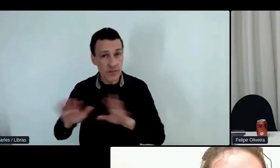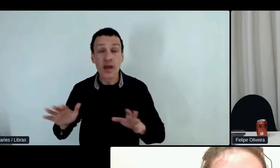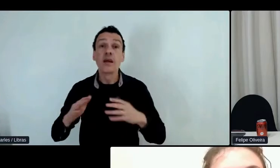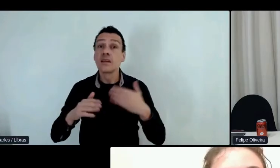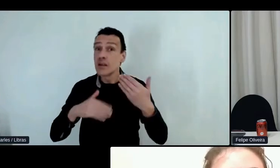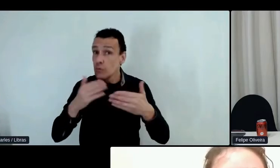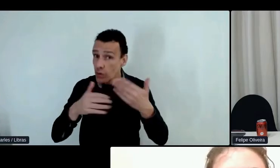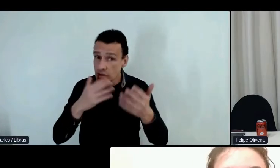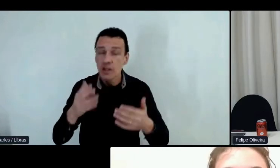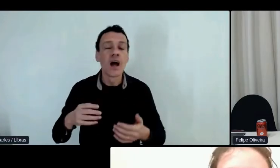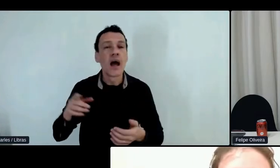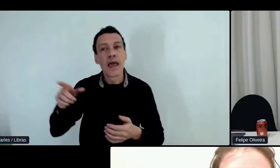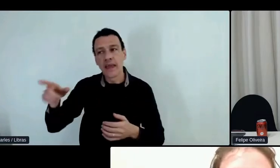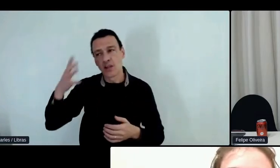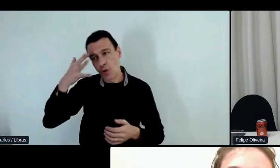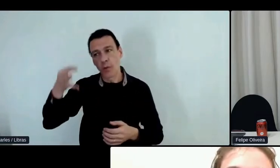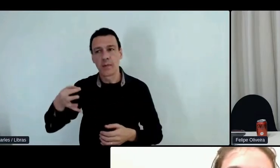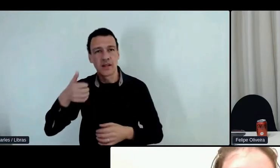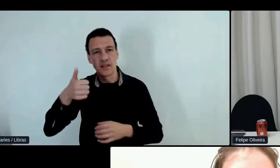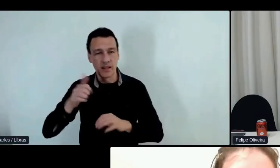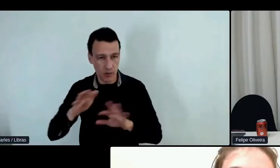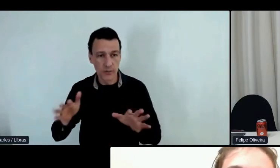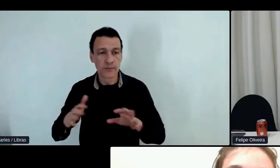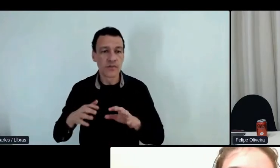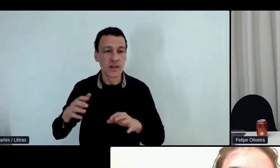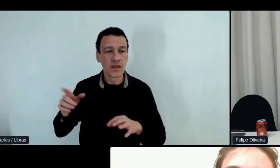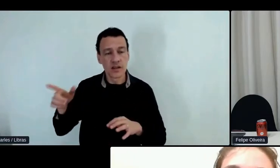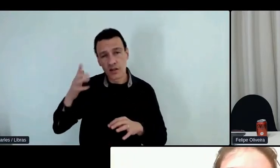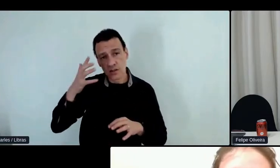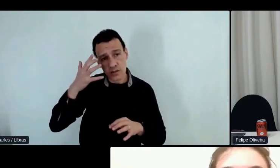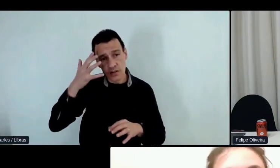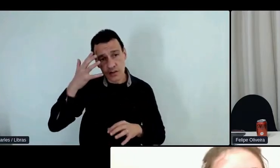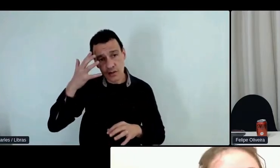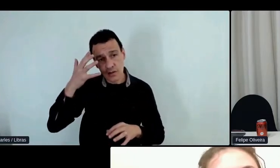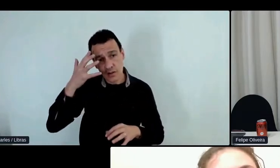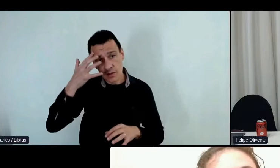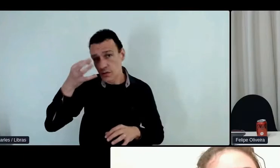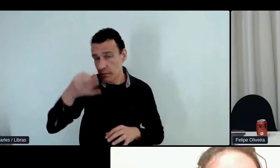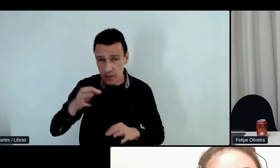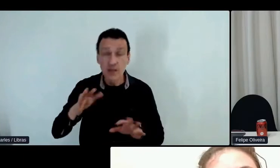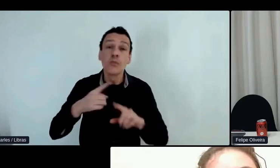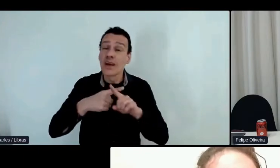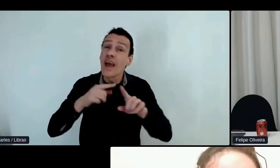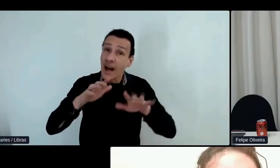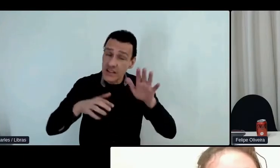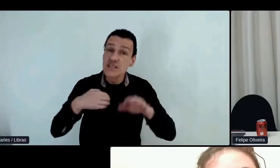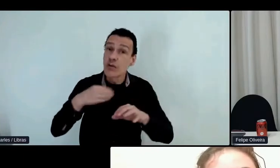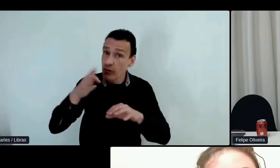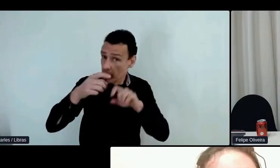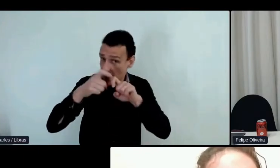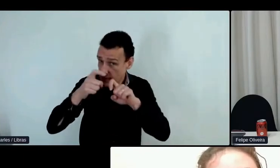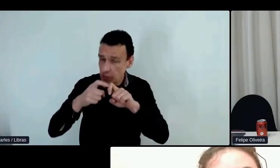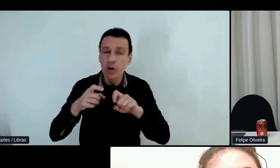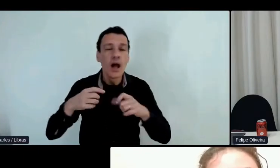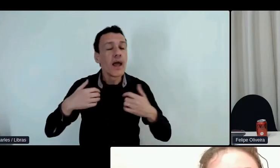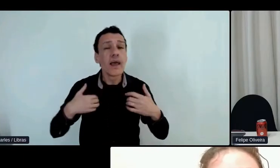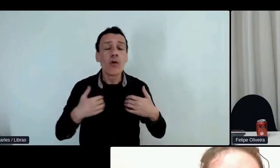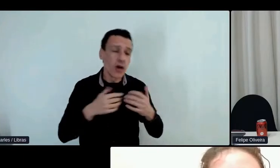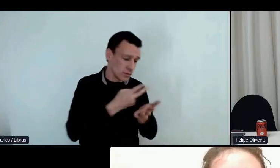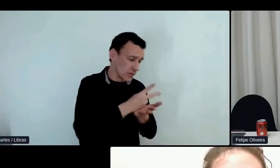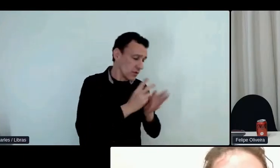na faculdade todos os meus documentos, minha ficha completa, desde quando eu nasci, e aí eles não precisaram mais que eu